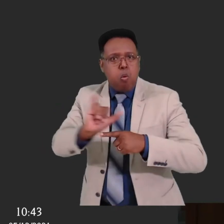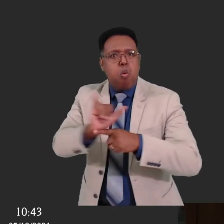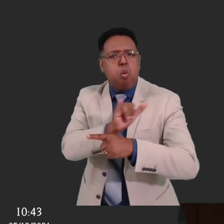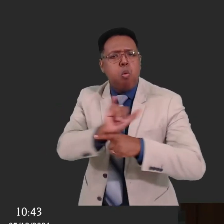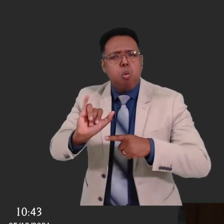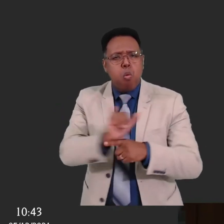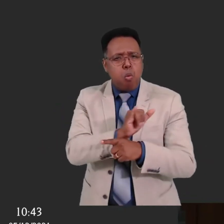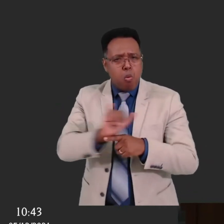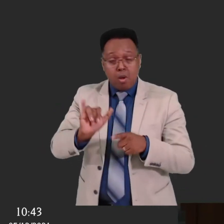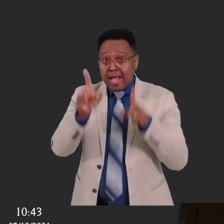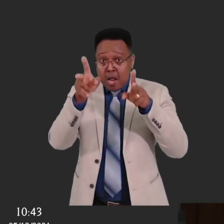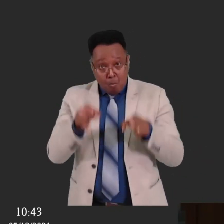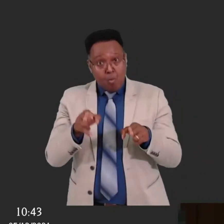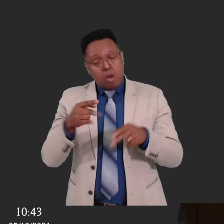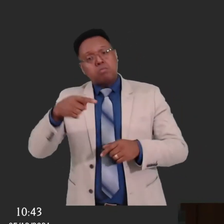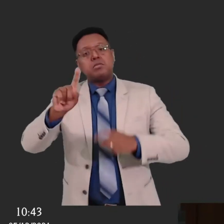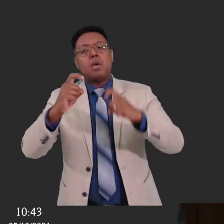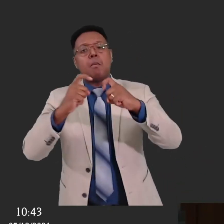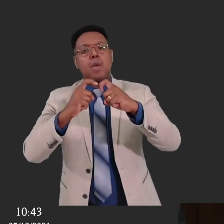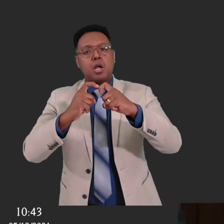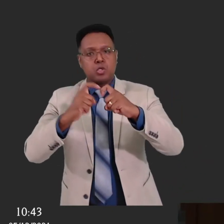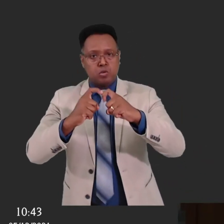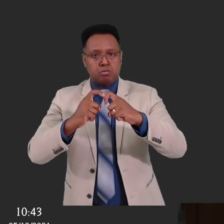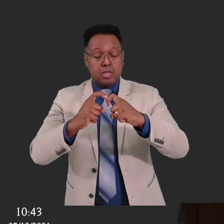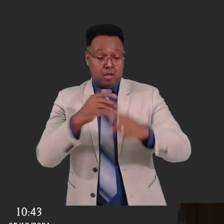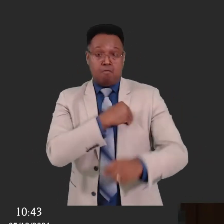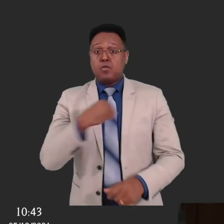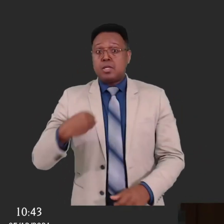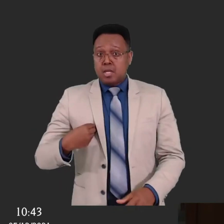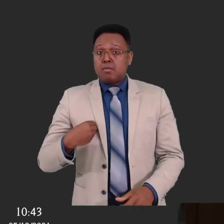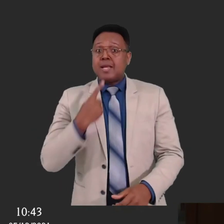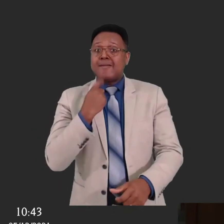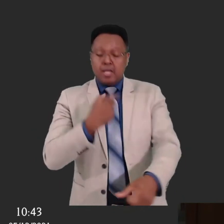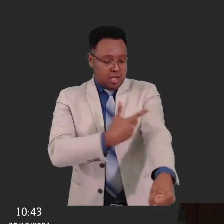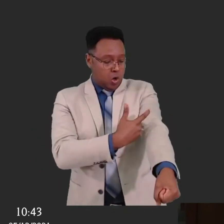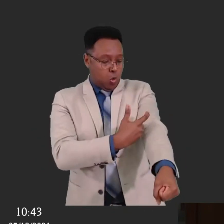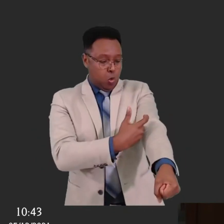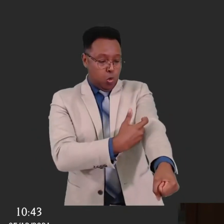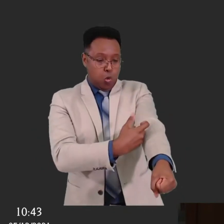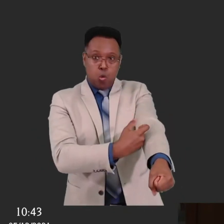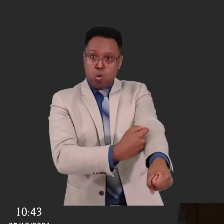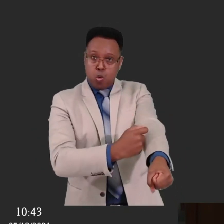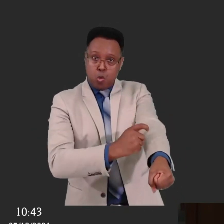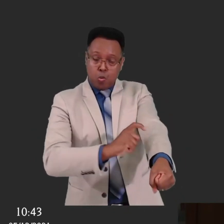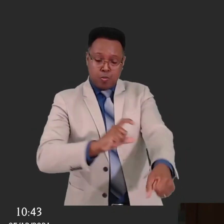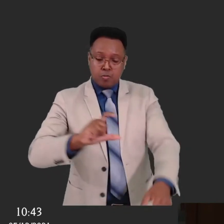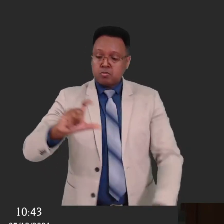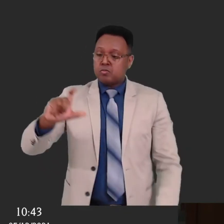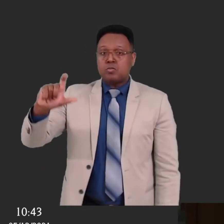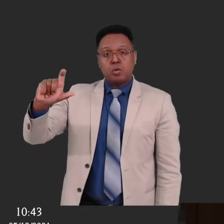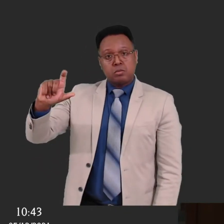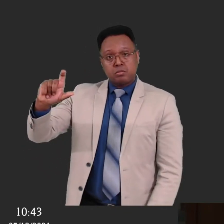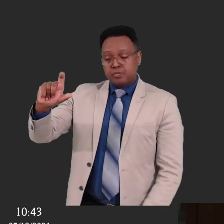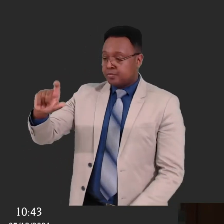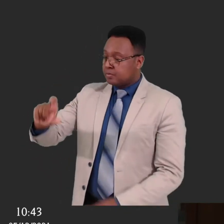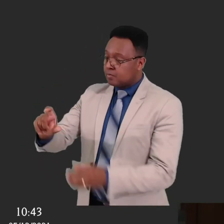irmãos, no exame médico, exame de sangue, por exemplo, quantas coisas que se podem ver no